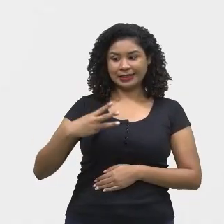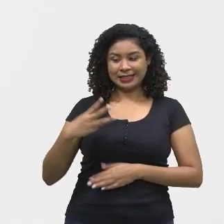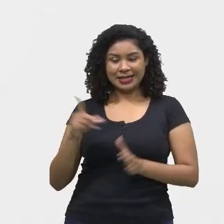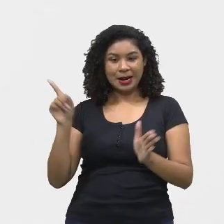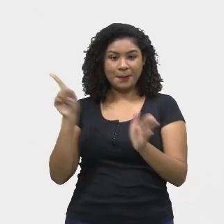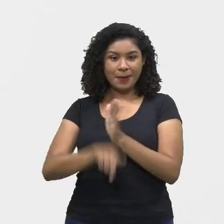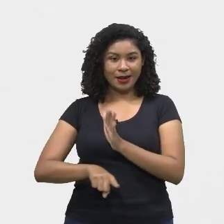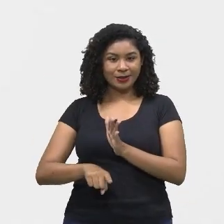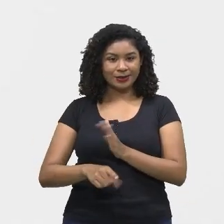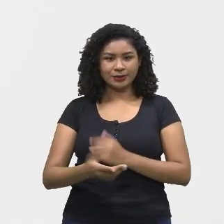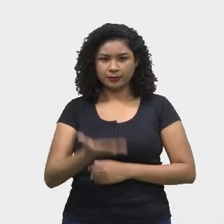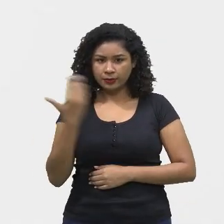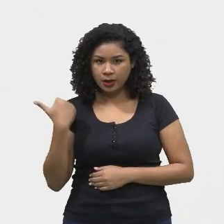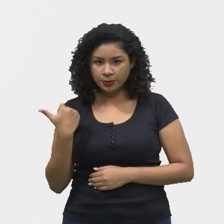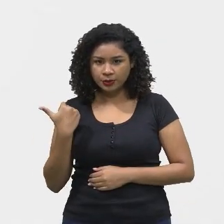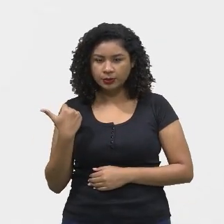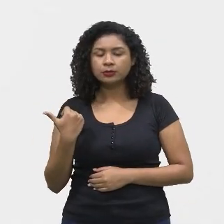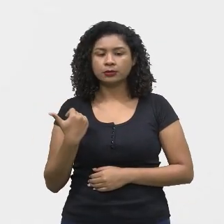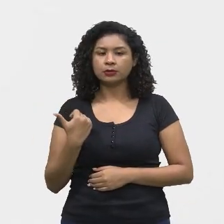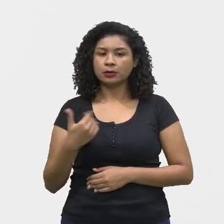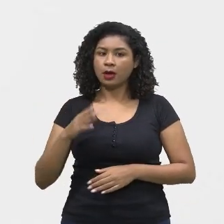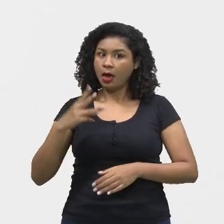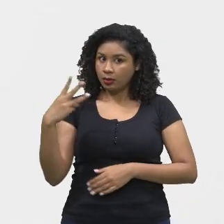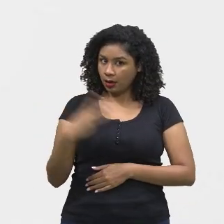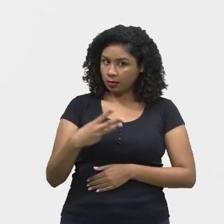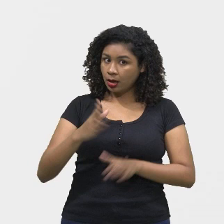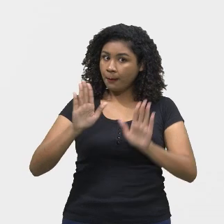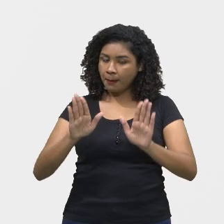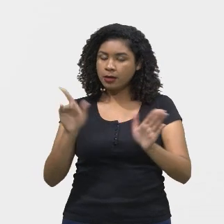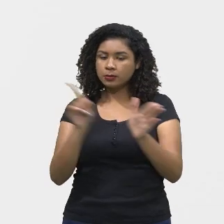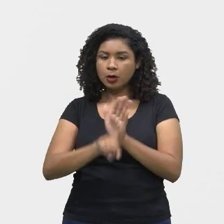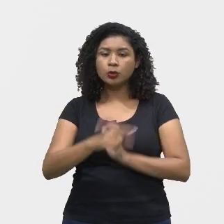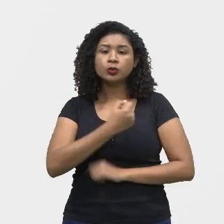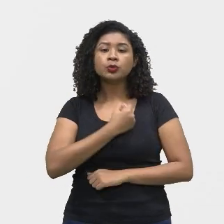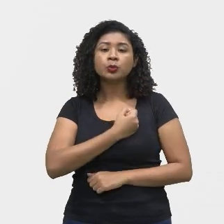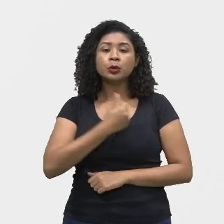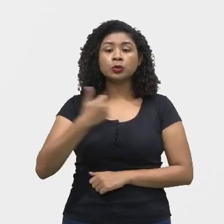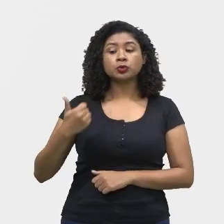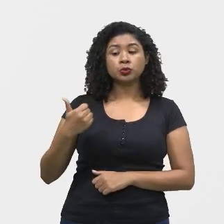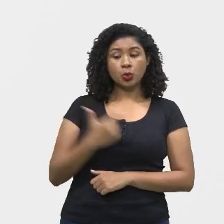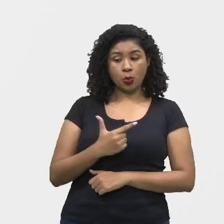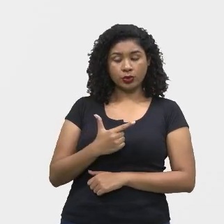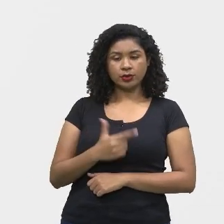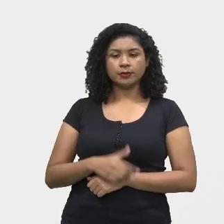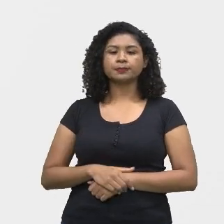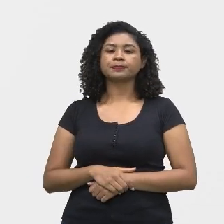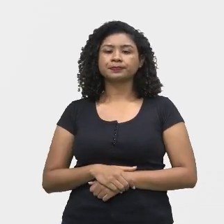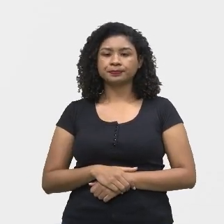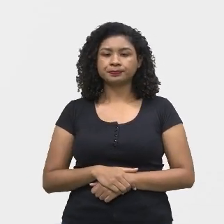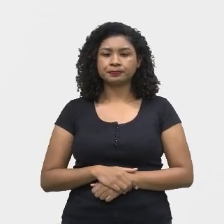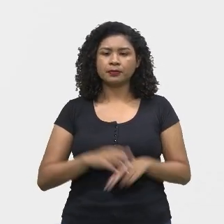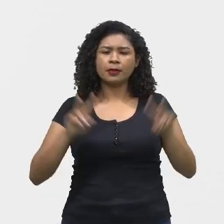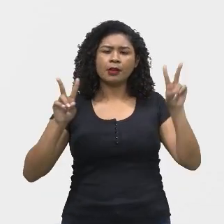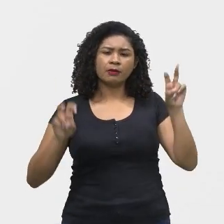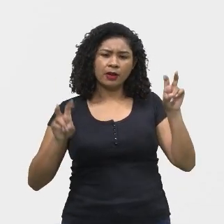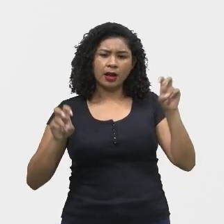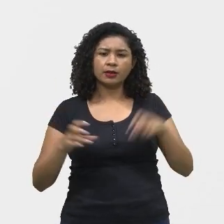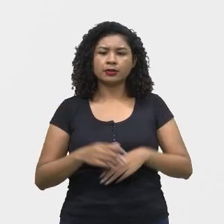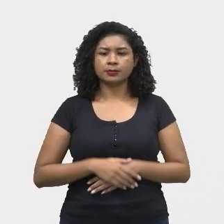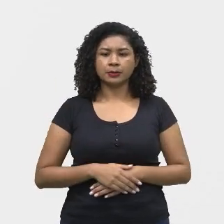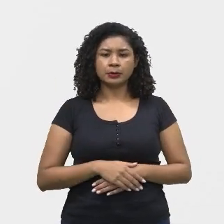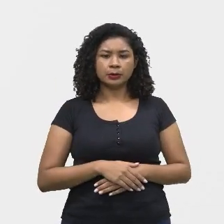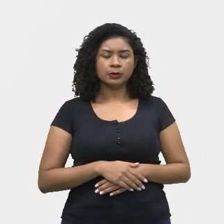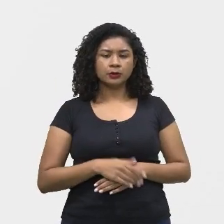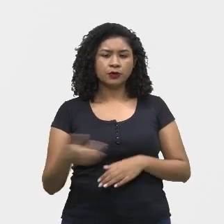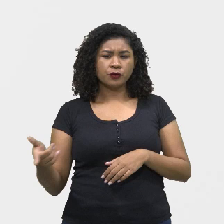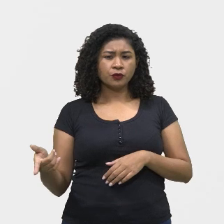questão. Vamos lá. Terceira, mas é a questão de número 12, correto? No enunciado, voltou para casa cedo. Note